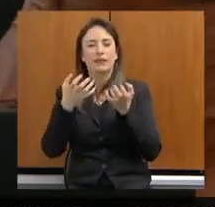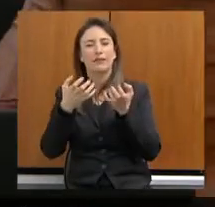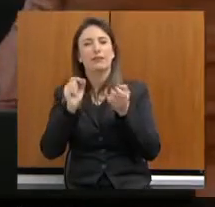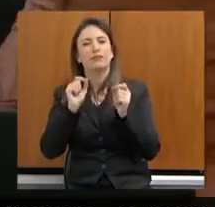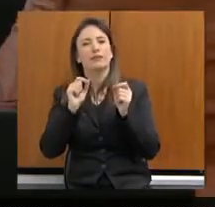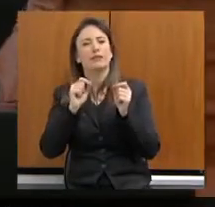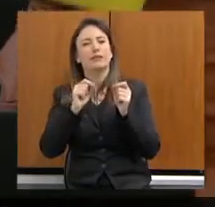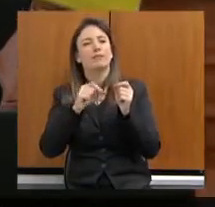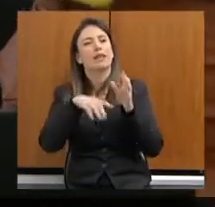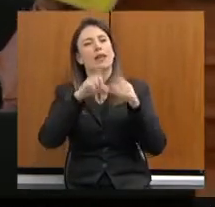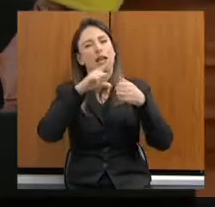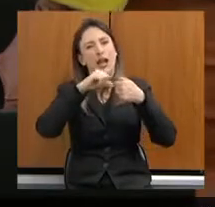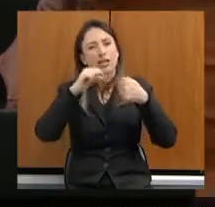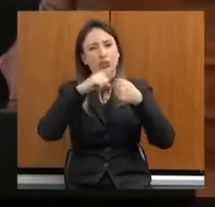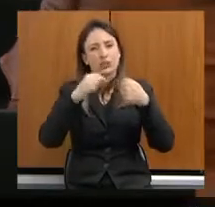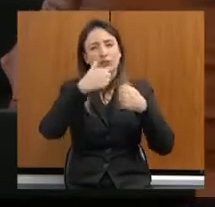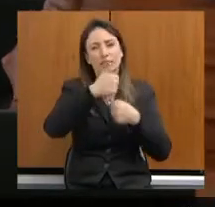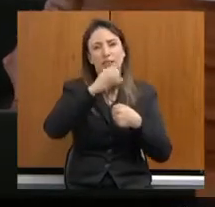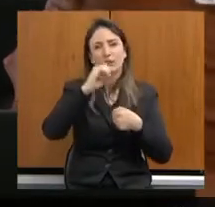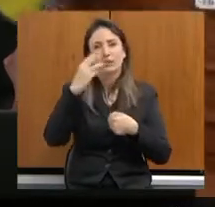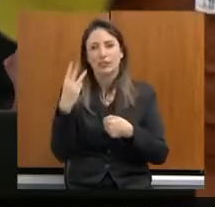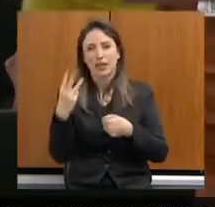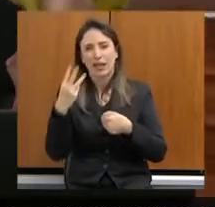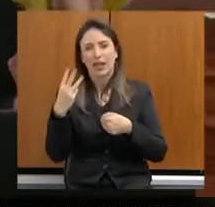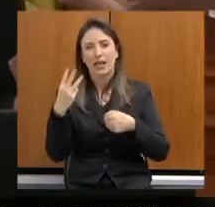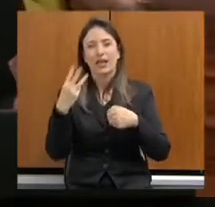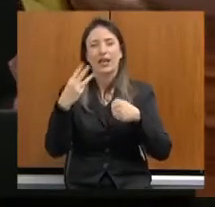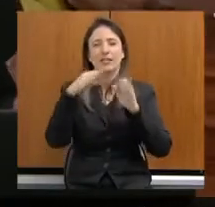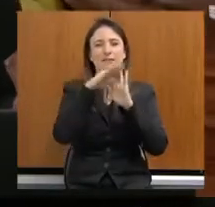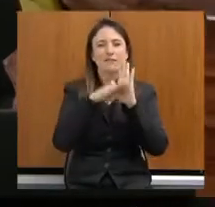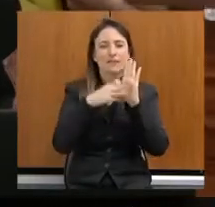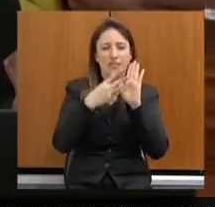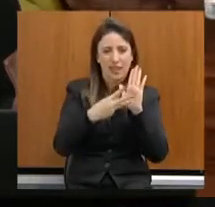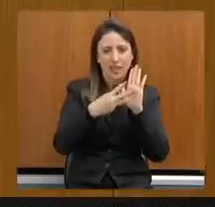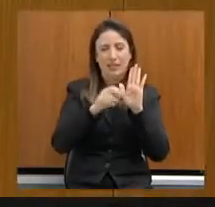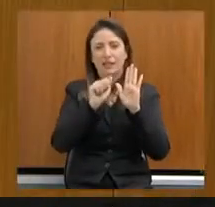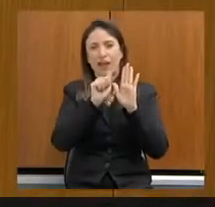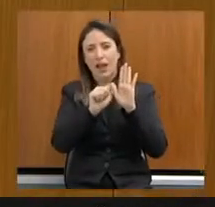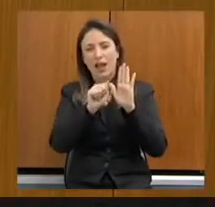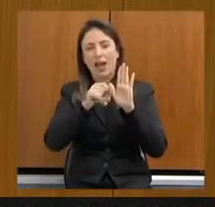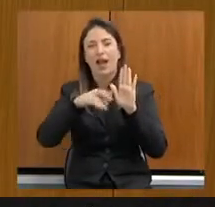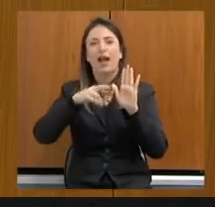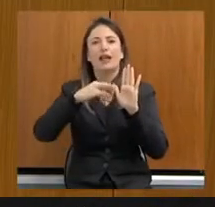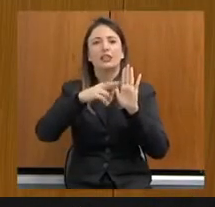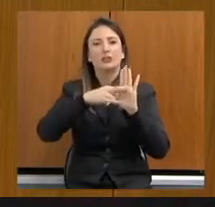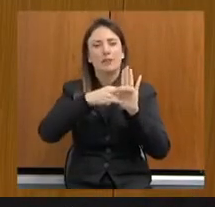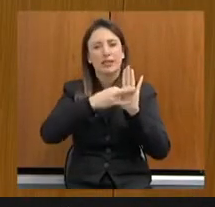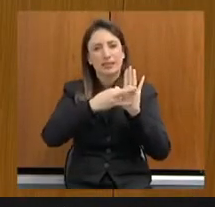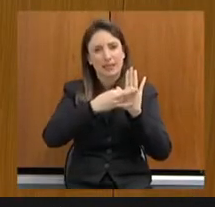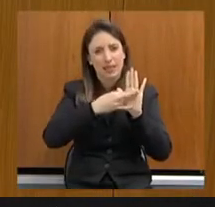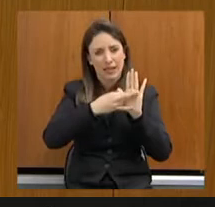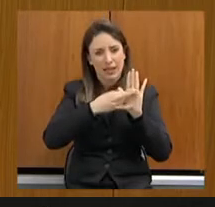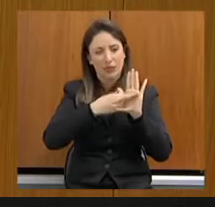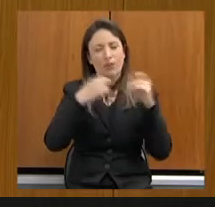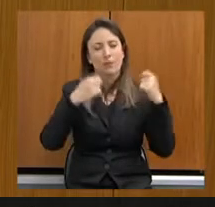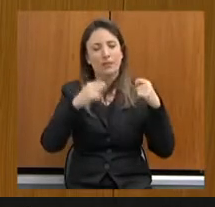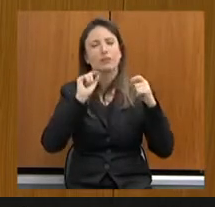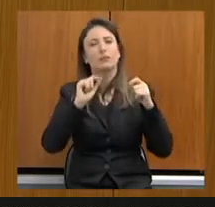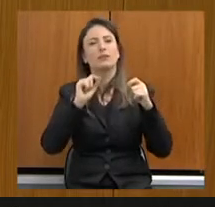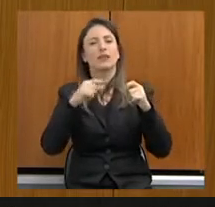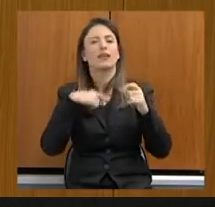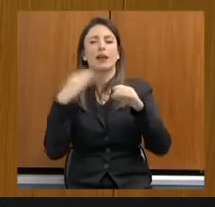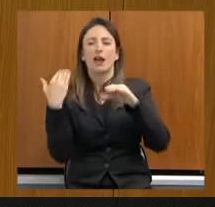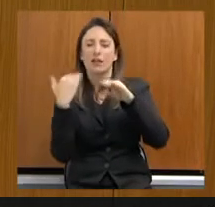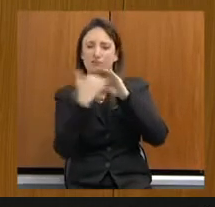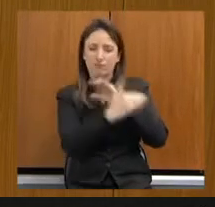nos termos do artigo 103 item 3 letra A do Regimento Interno seja encaminhada à secretaria